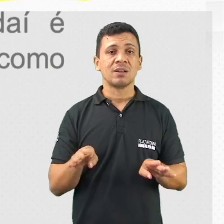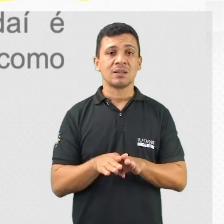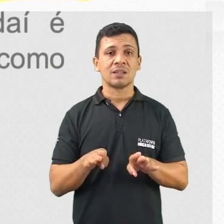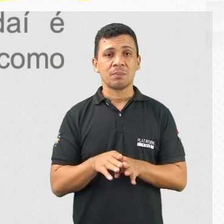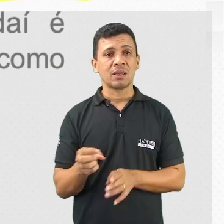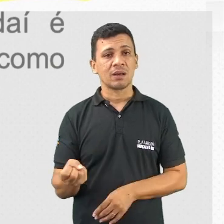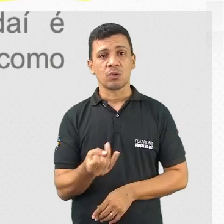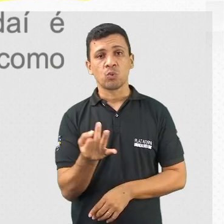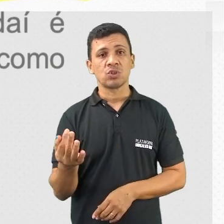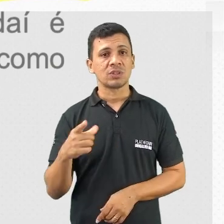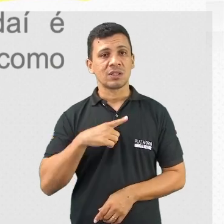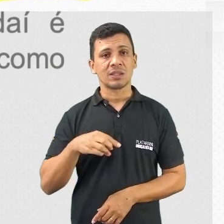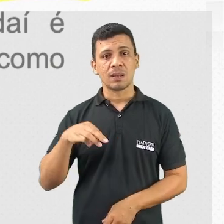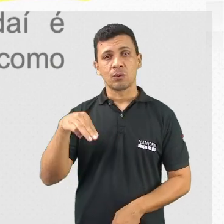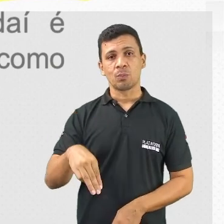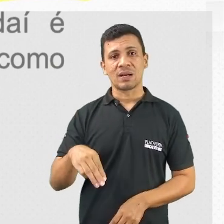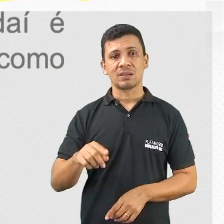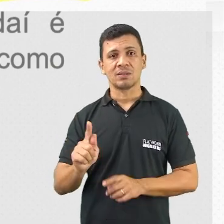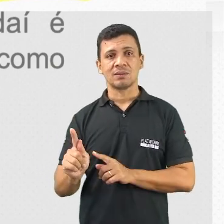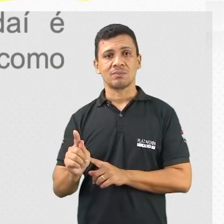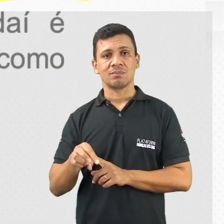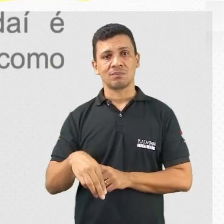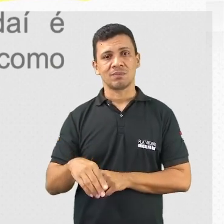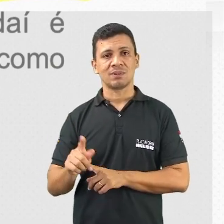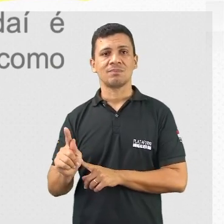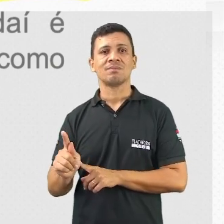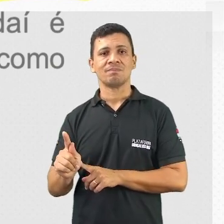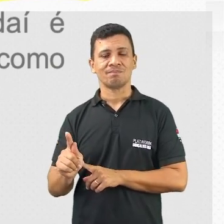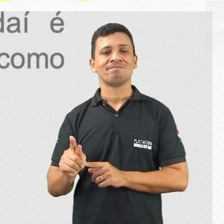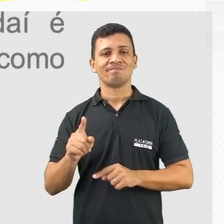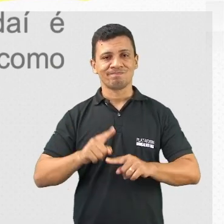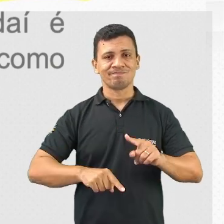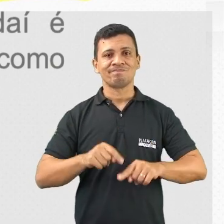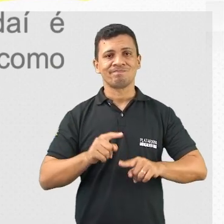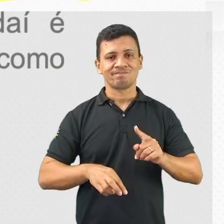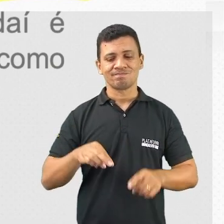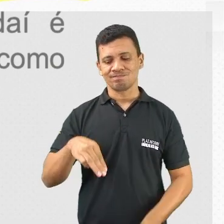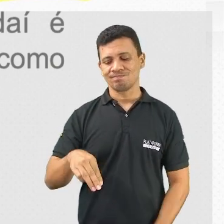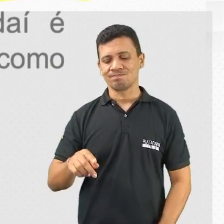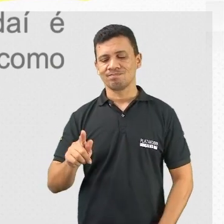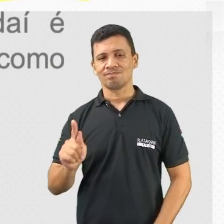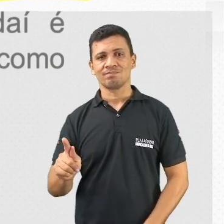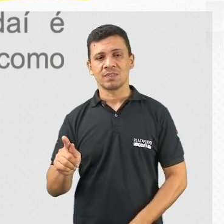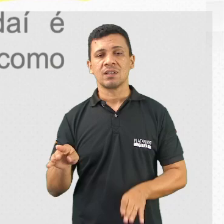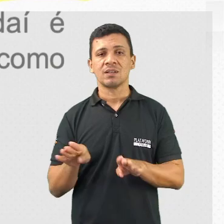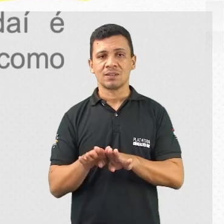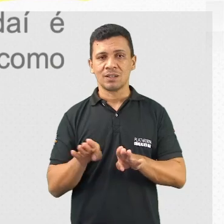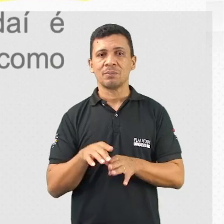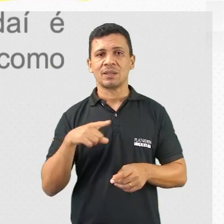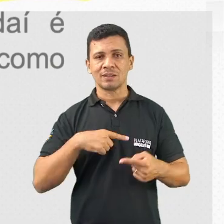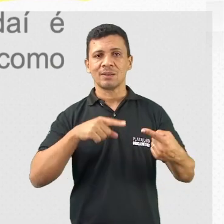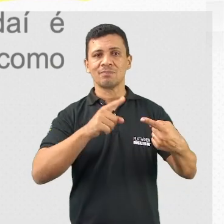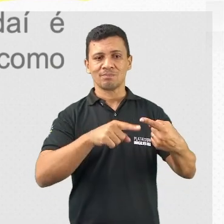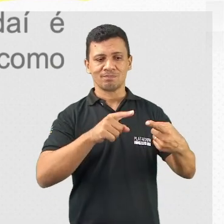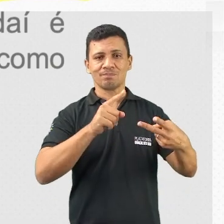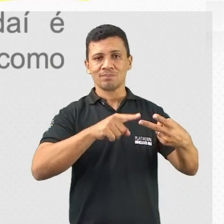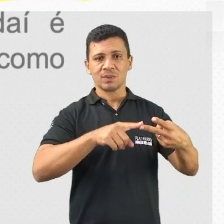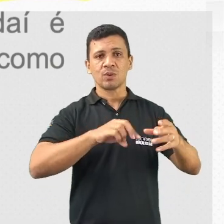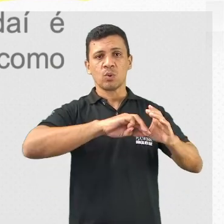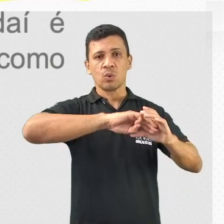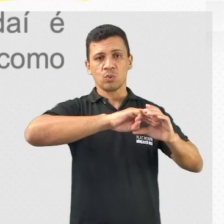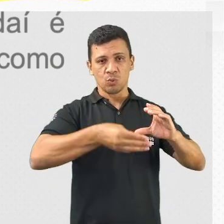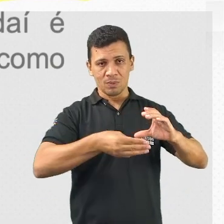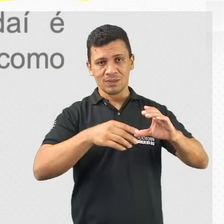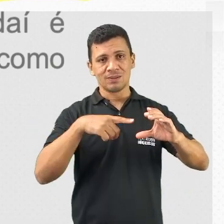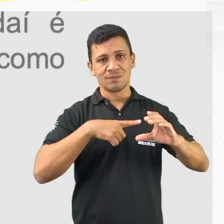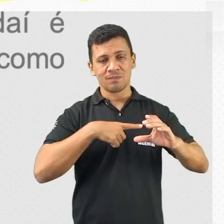o magnésio, tá? Que inclusive vai marcar em grande quantidade a próxima camada, que é o manto. Por isso,